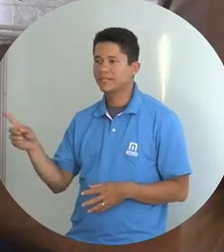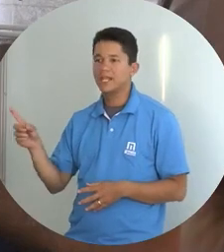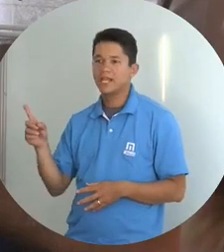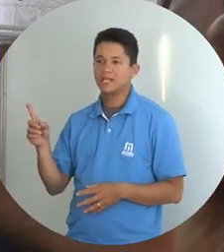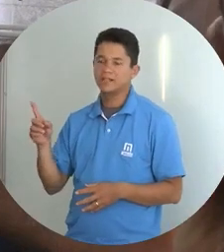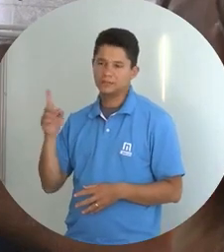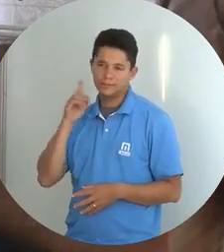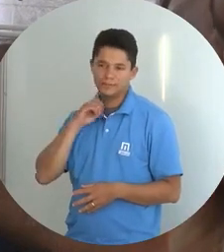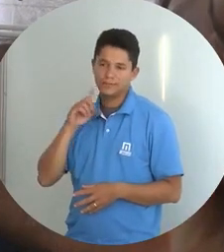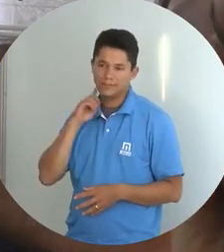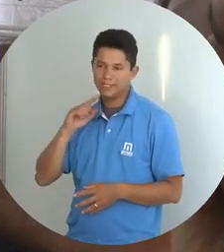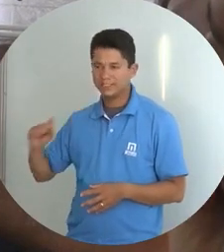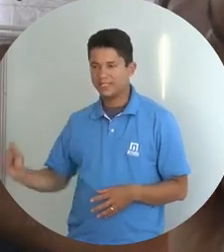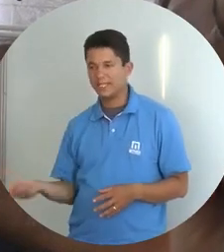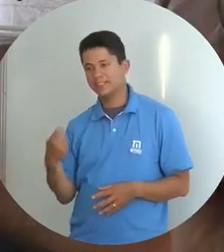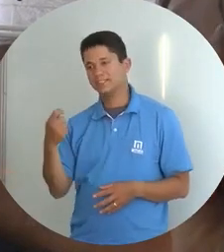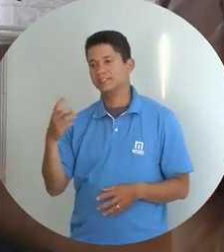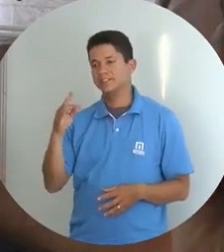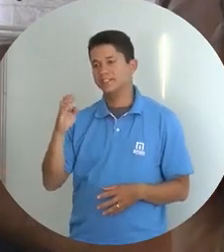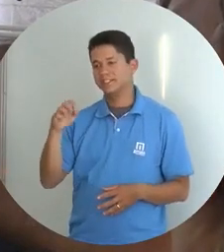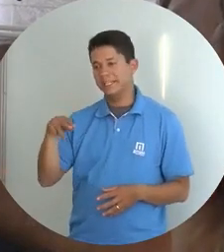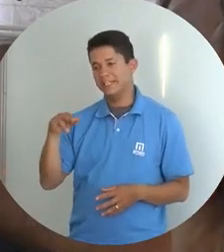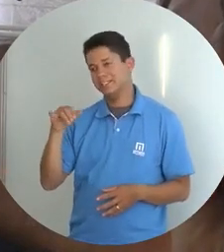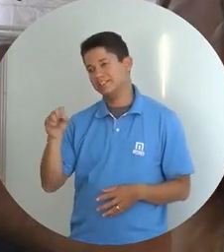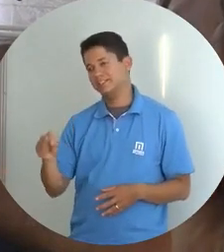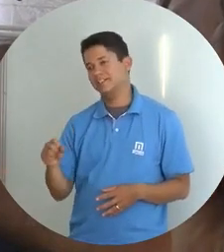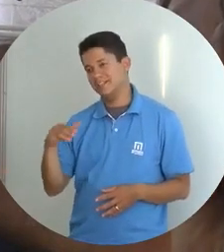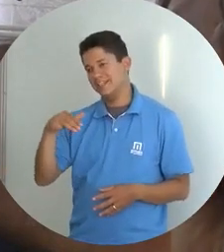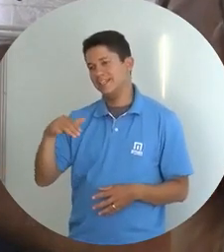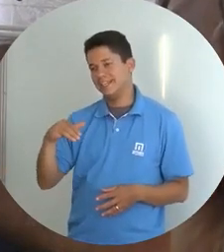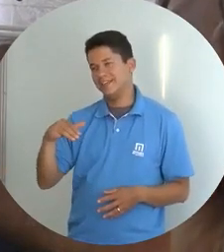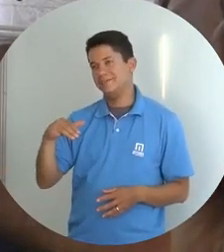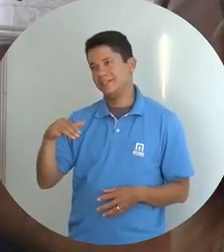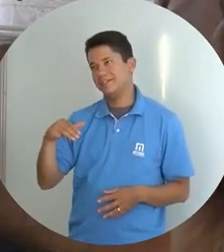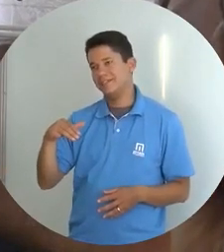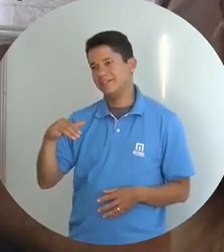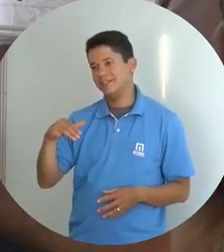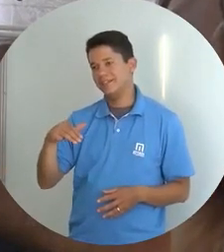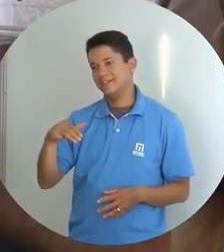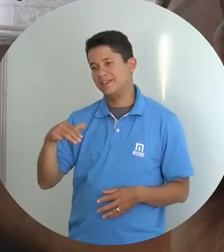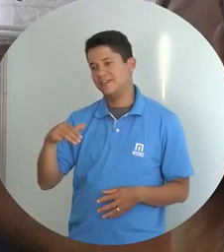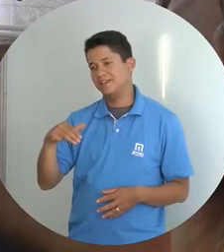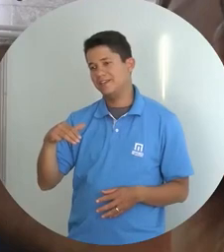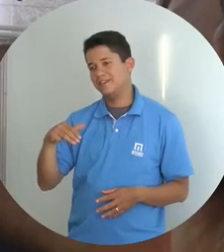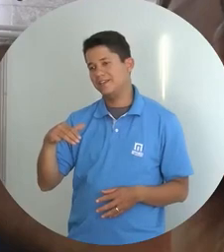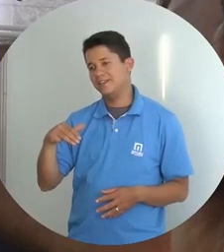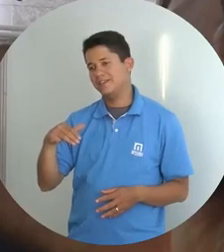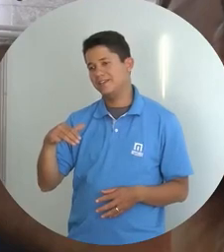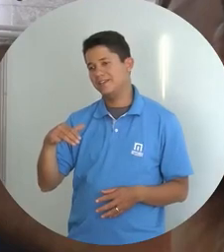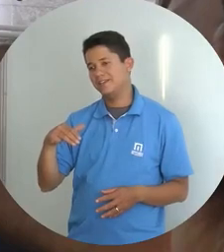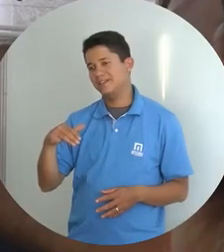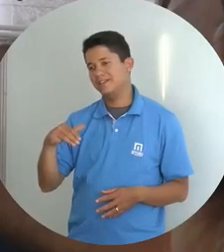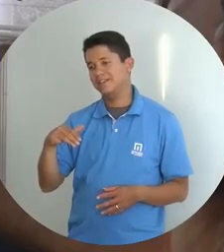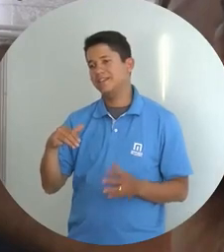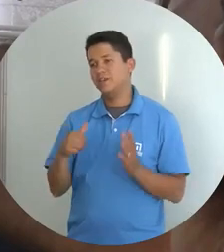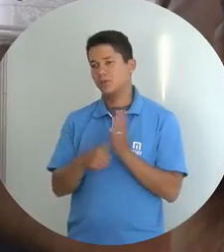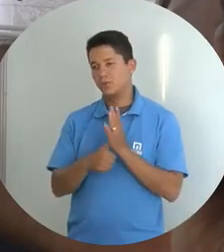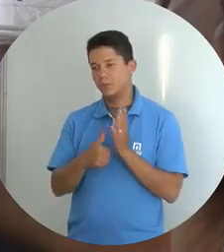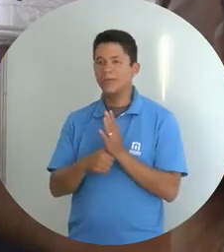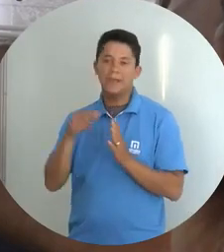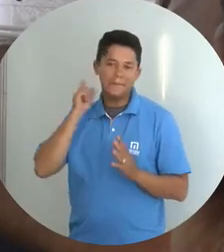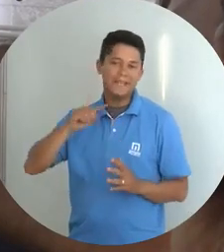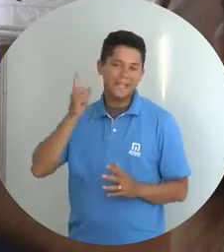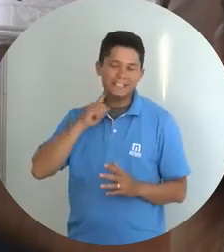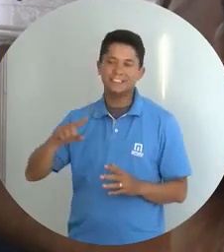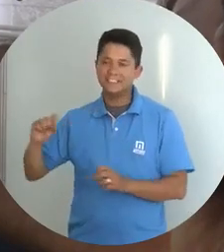Tênis, por ser uma região ali não lembro se acho que um colúvio, não sei, ou por causa da serra, que